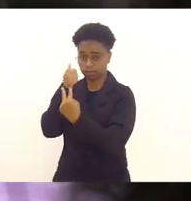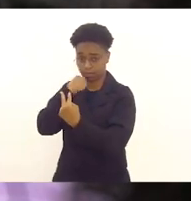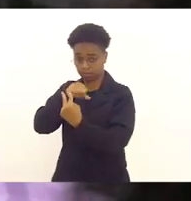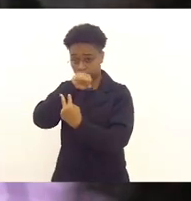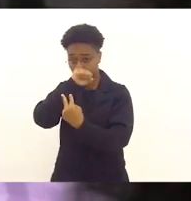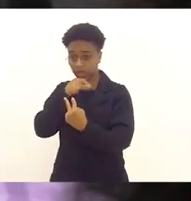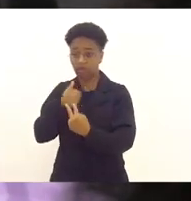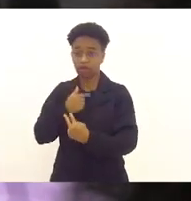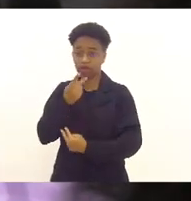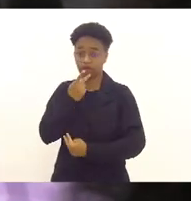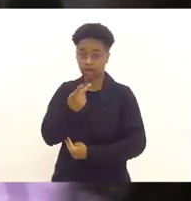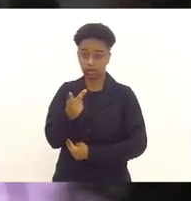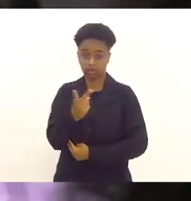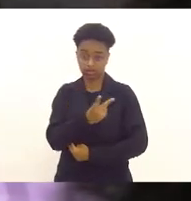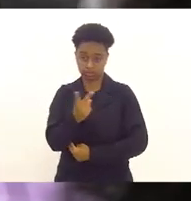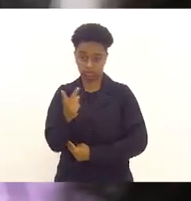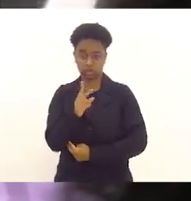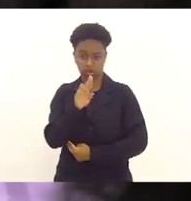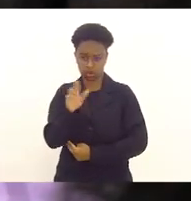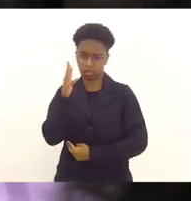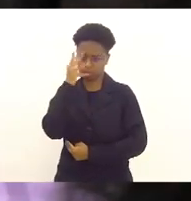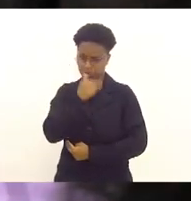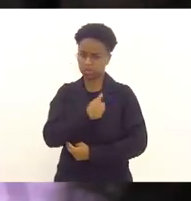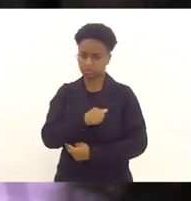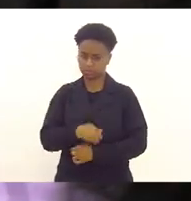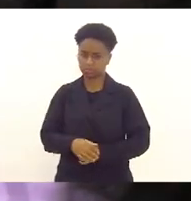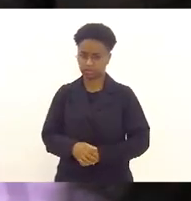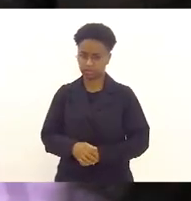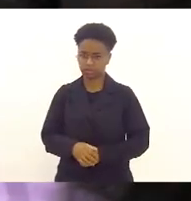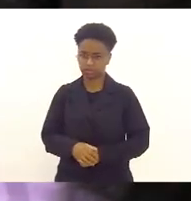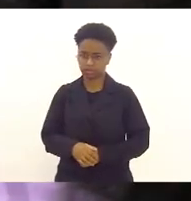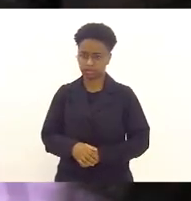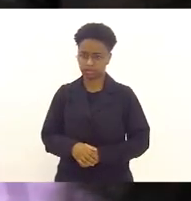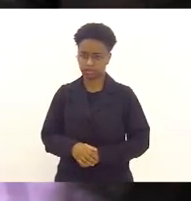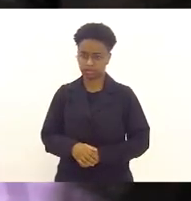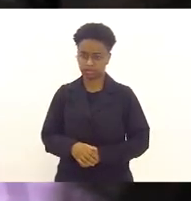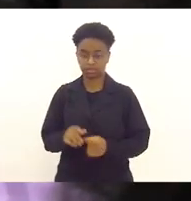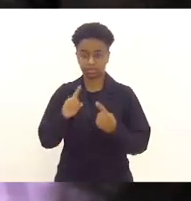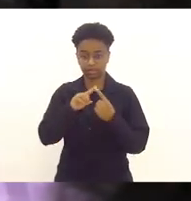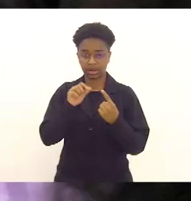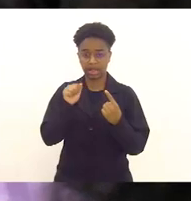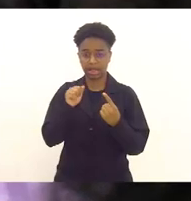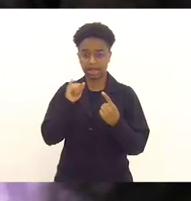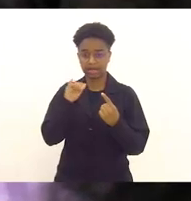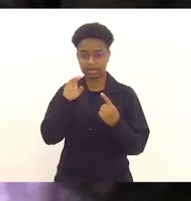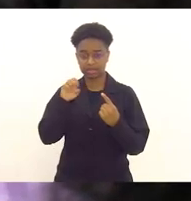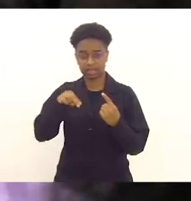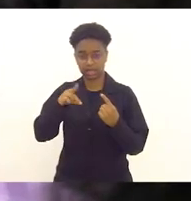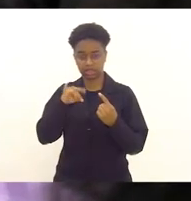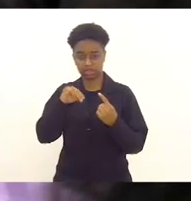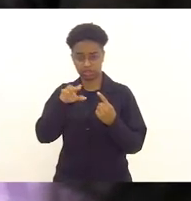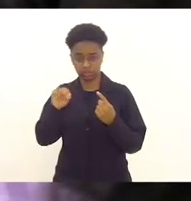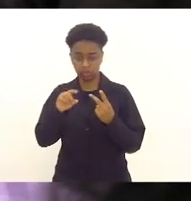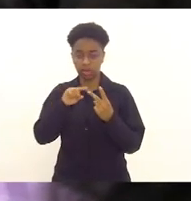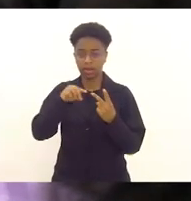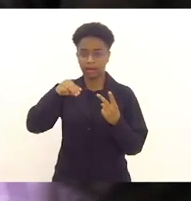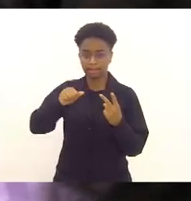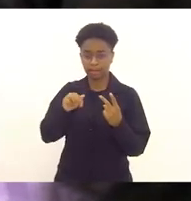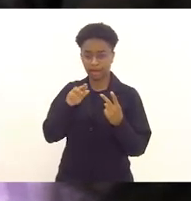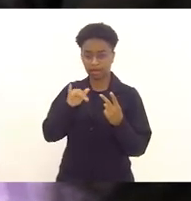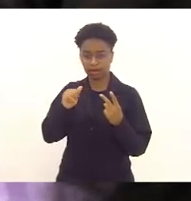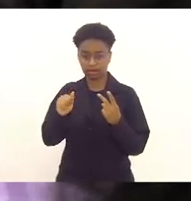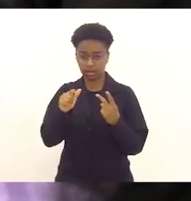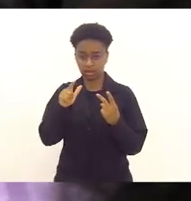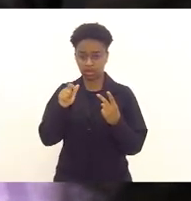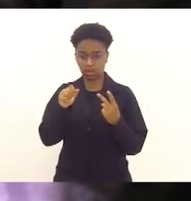os nomes que não estão entre nós nome bonito viu deputada aí sem Dino Pereira de Andrade e Maria de Lourdes Borges de